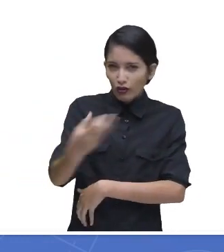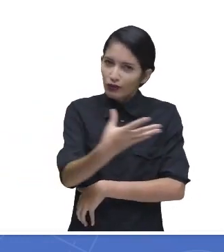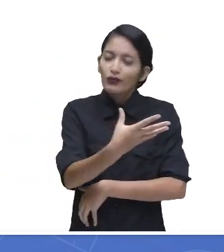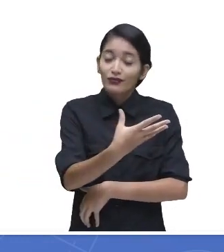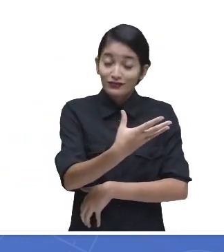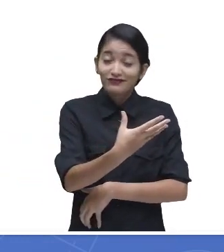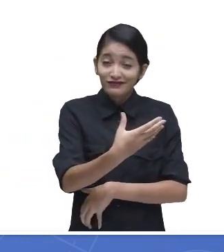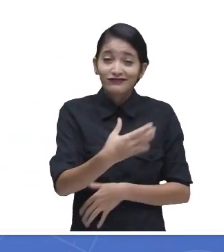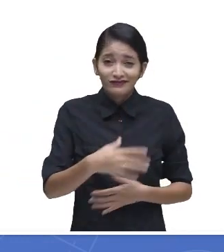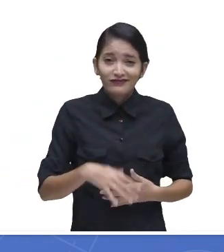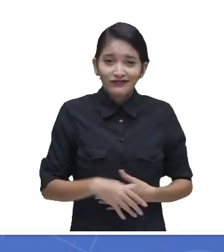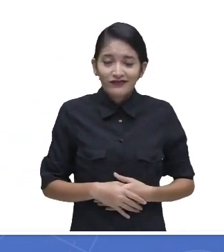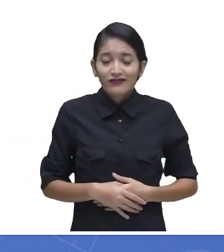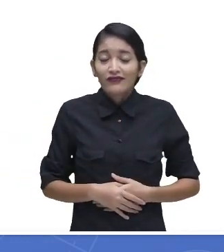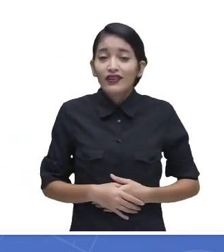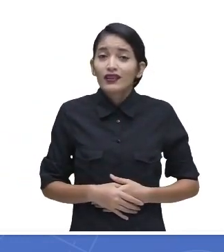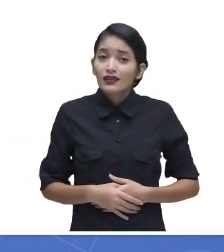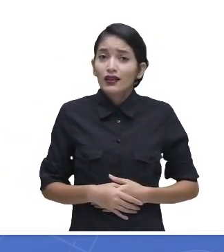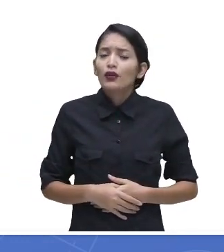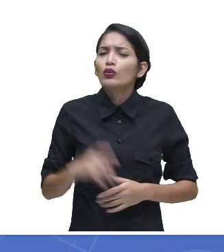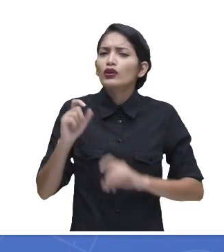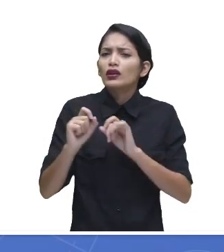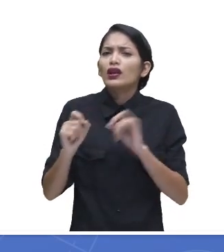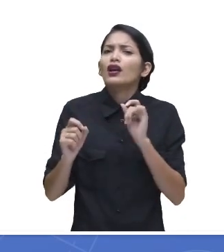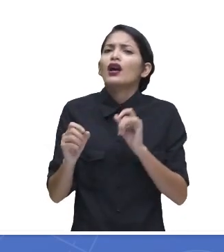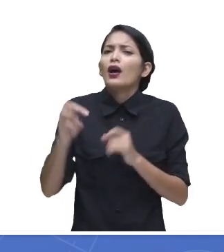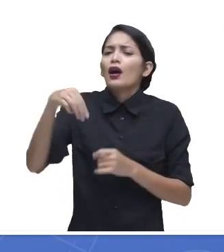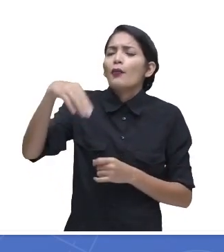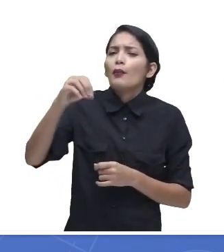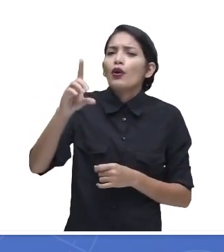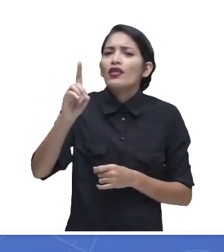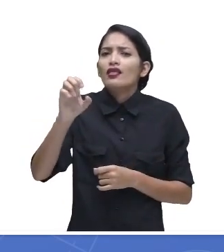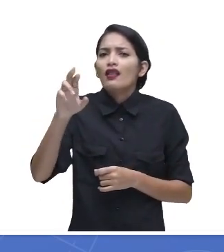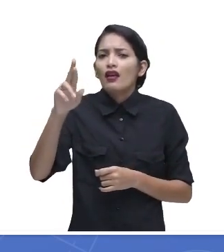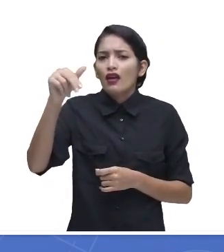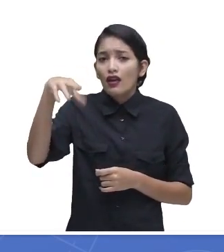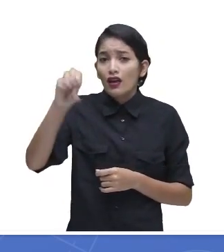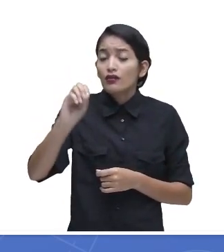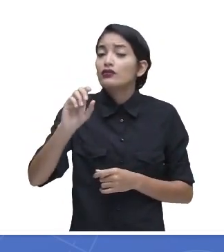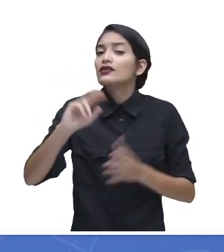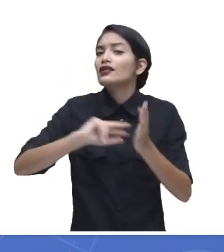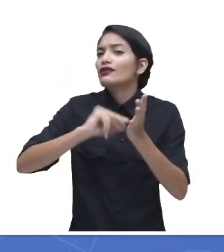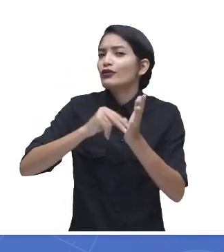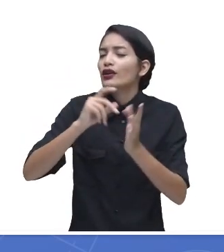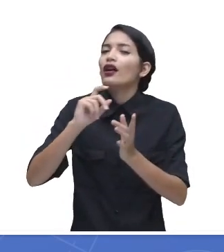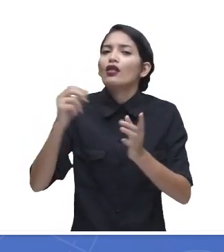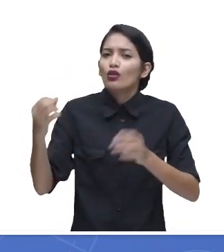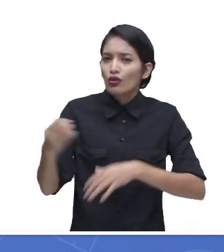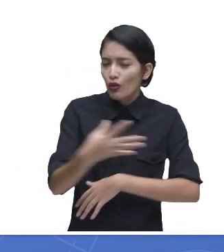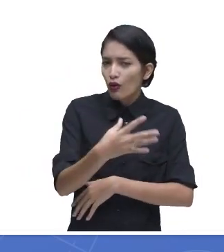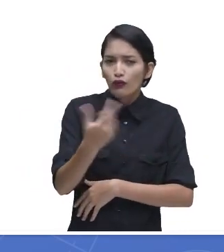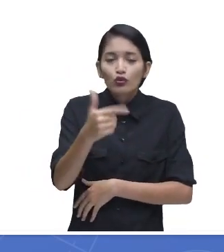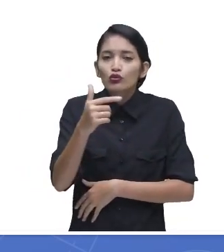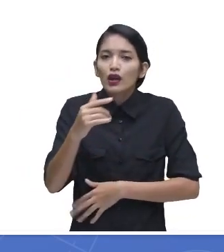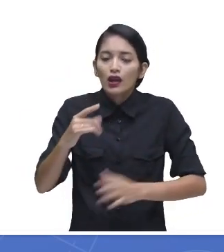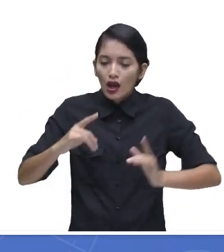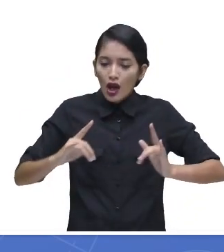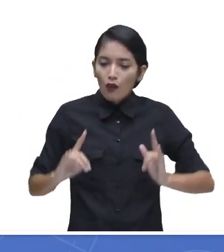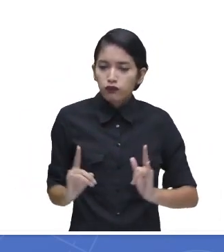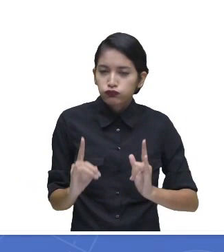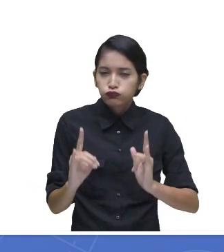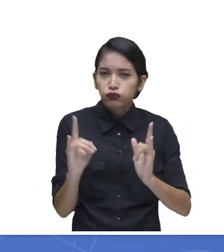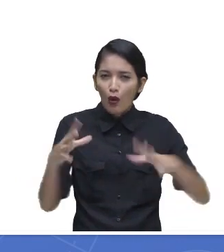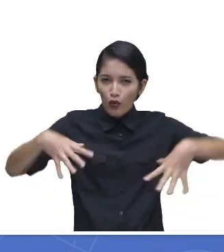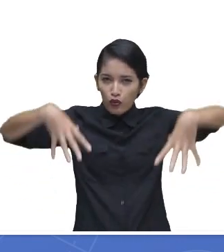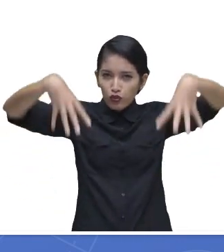Então, a ideia de moderno é isso. As coisas mudaram, tudo mudou. Não tem mais castelo, né?